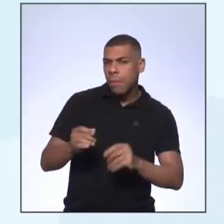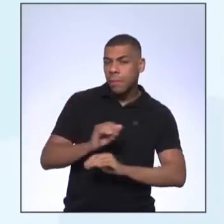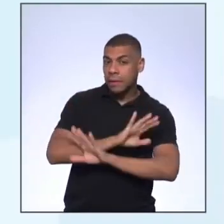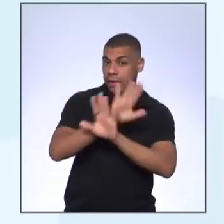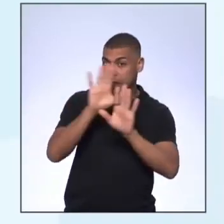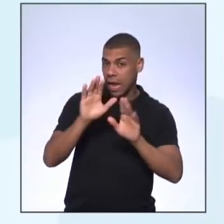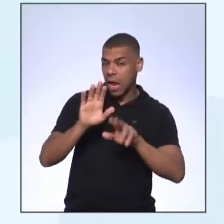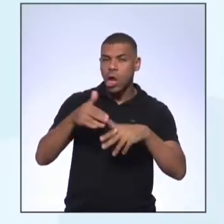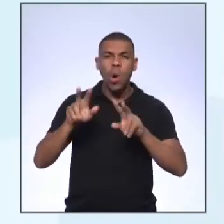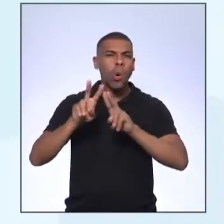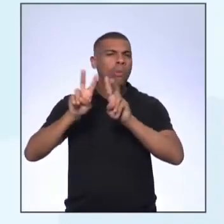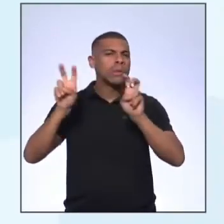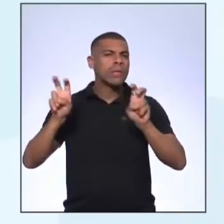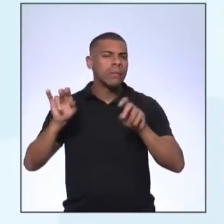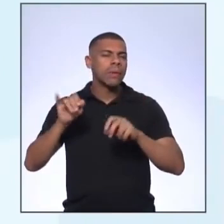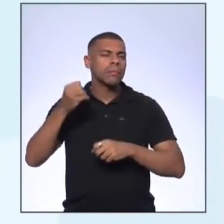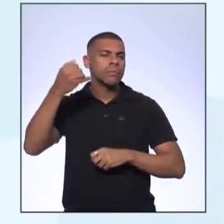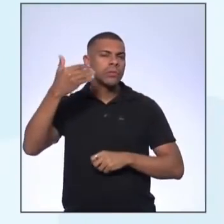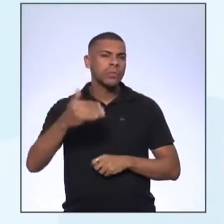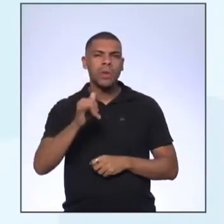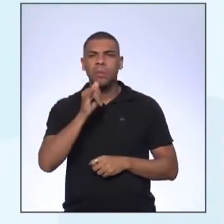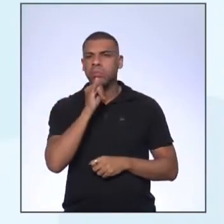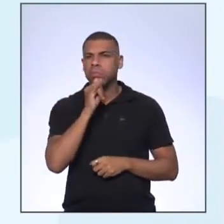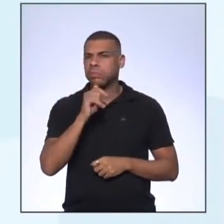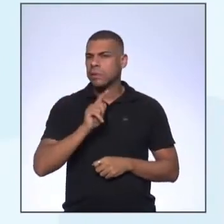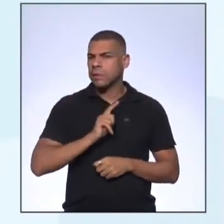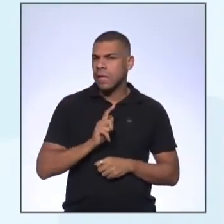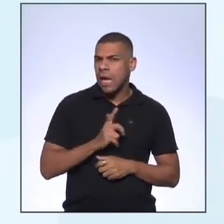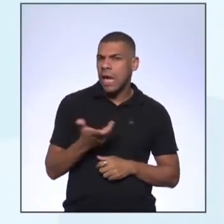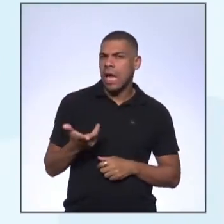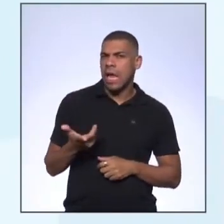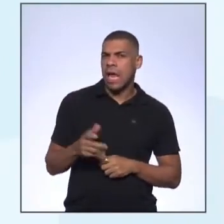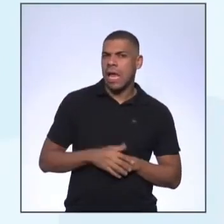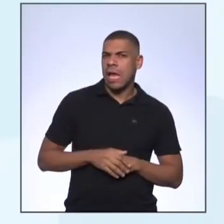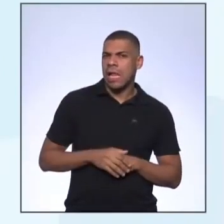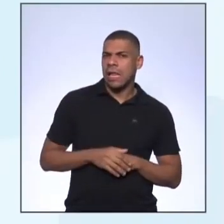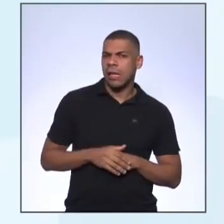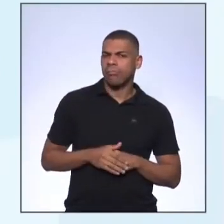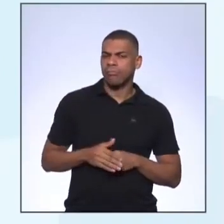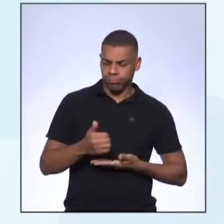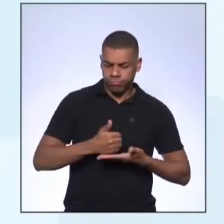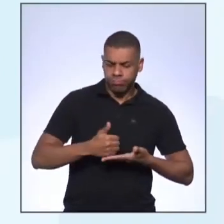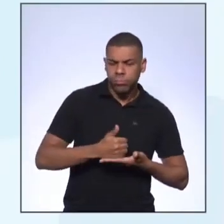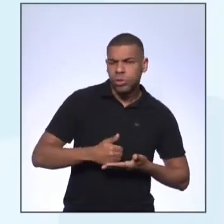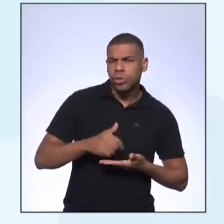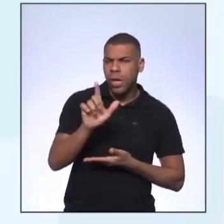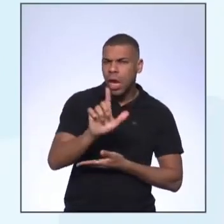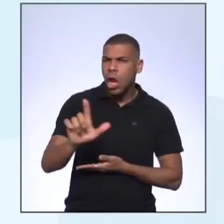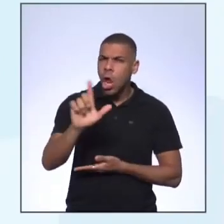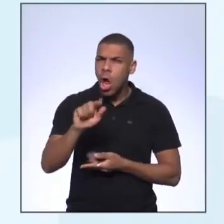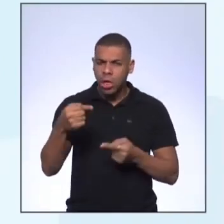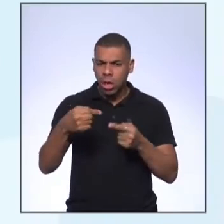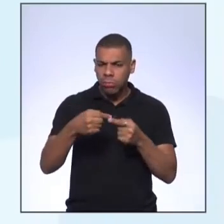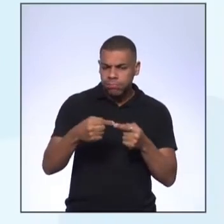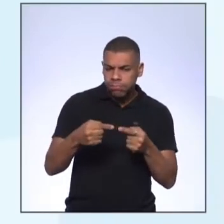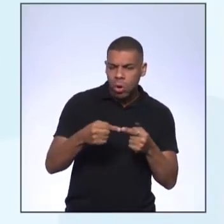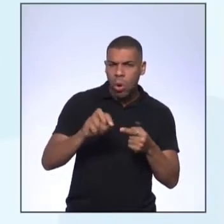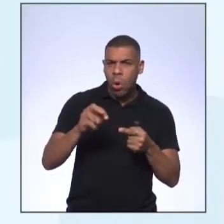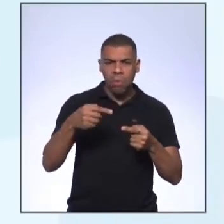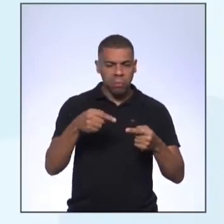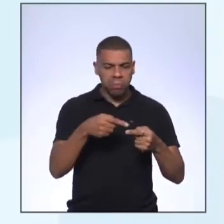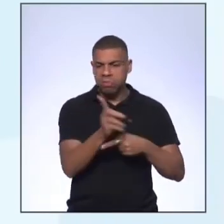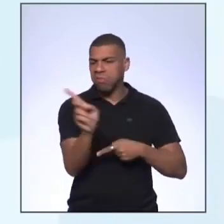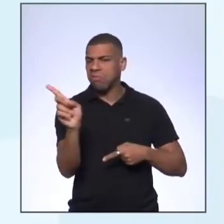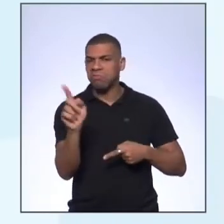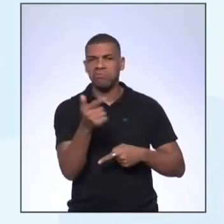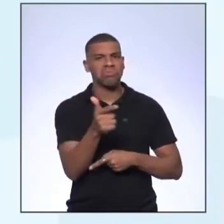Então, quando ele fala do tema, tem ali, tem embasamento, tem lógica, ou ele foge totalmente